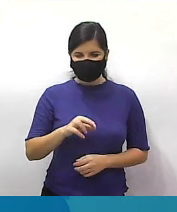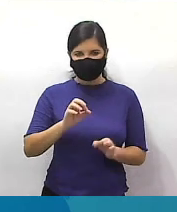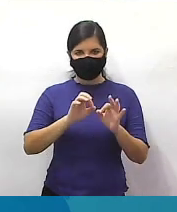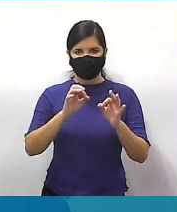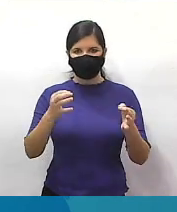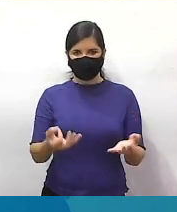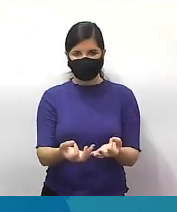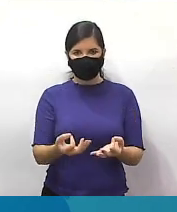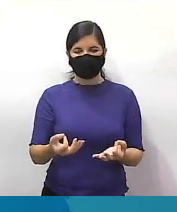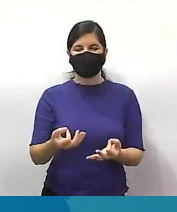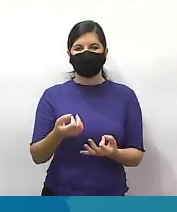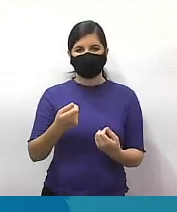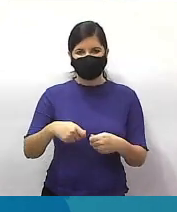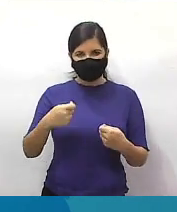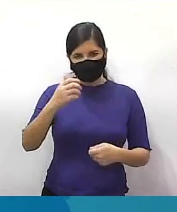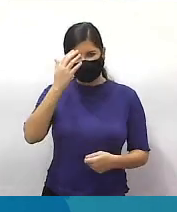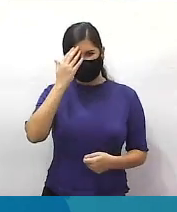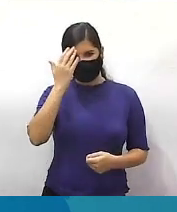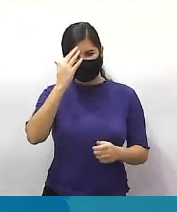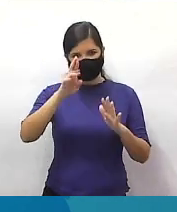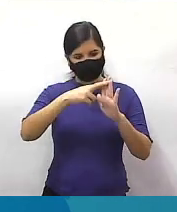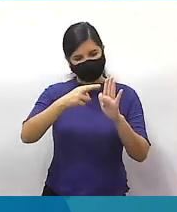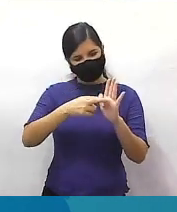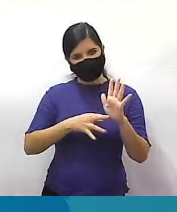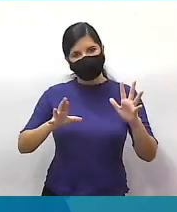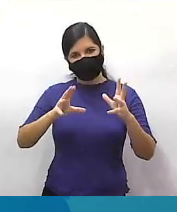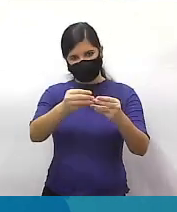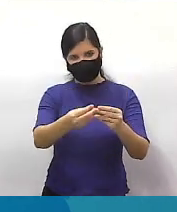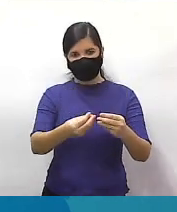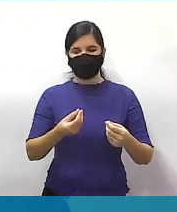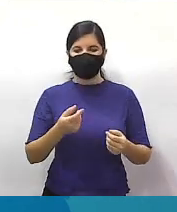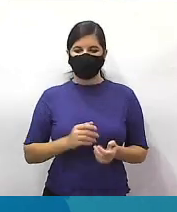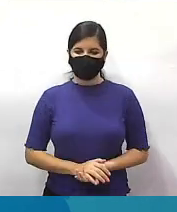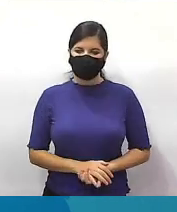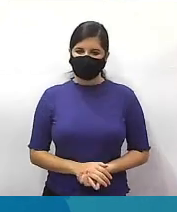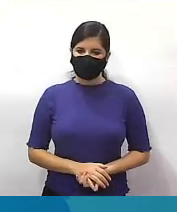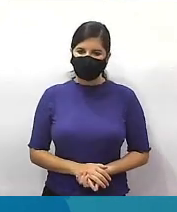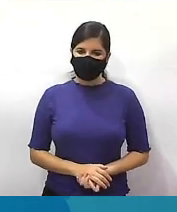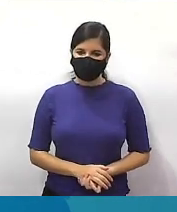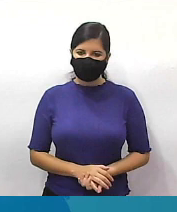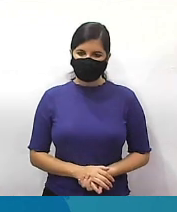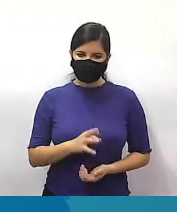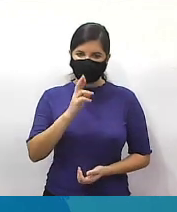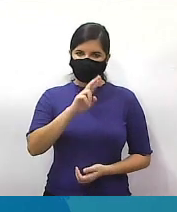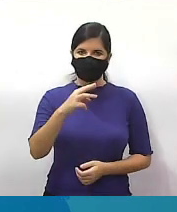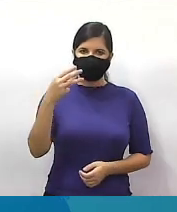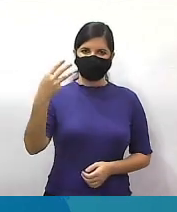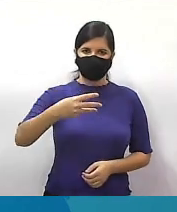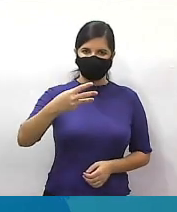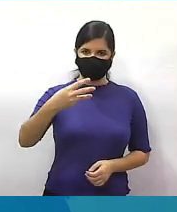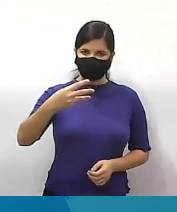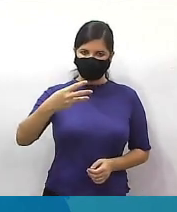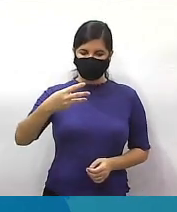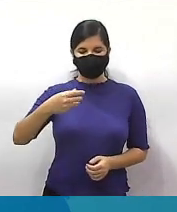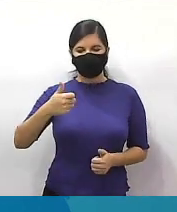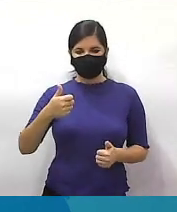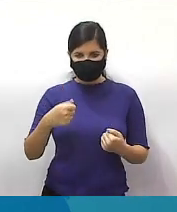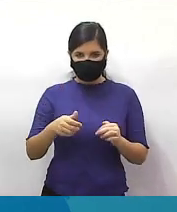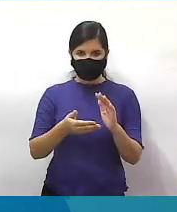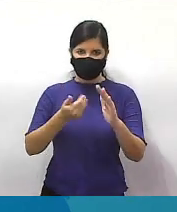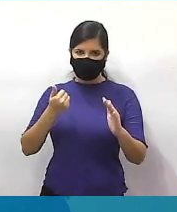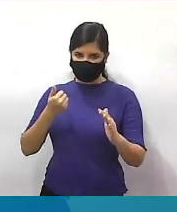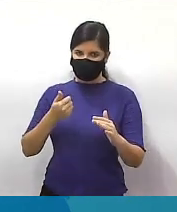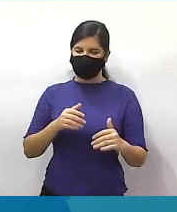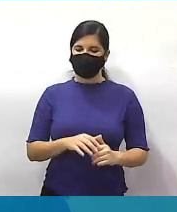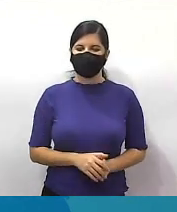simples, mas precisa que você entenda todo o enunciado, tá bom? Segue comigo então. Resposta número 3 tem que ser tirado